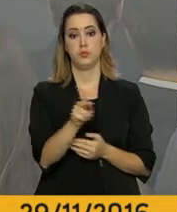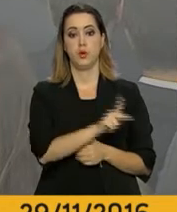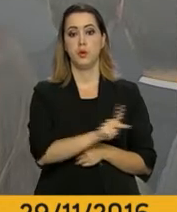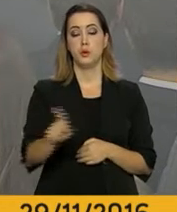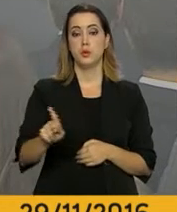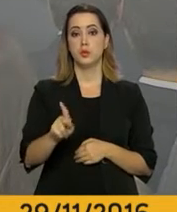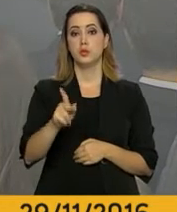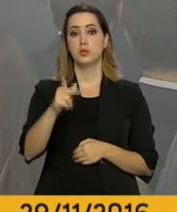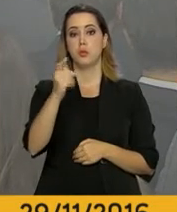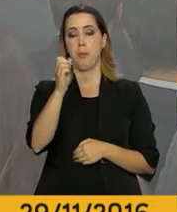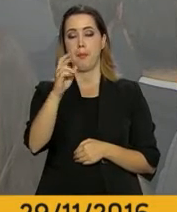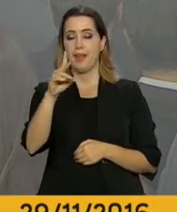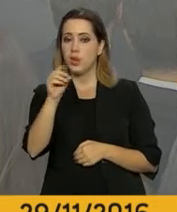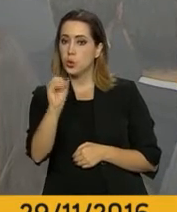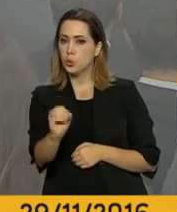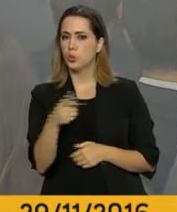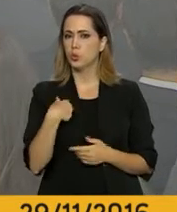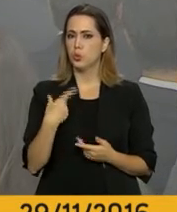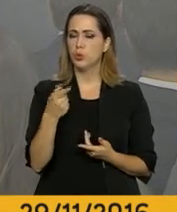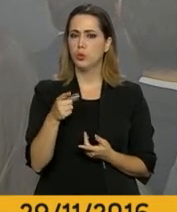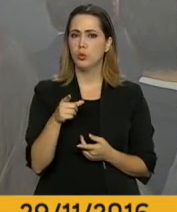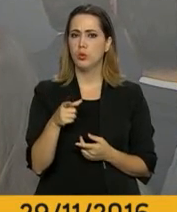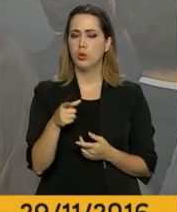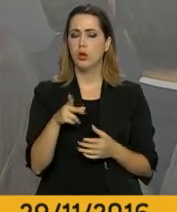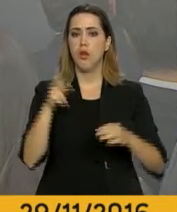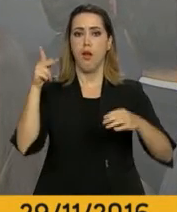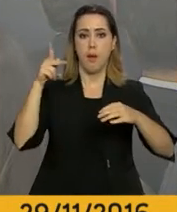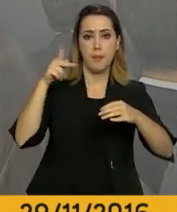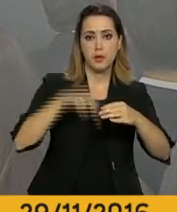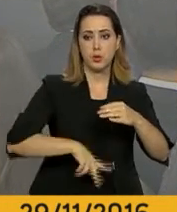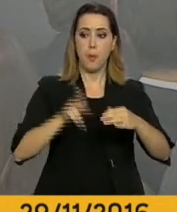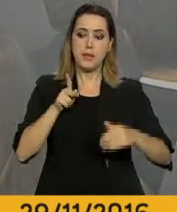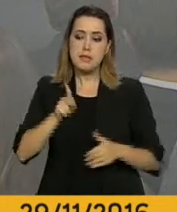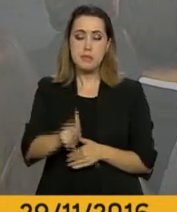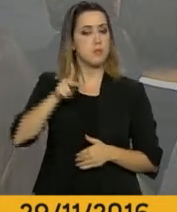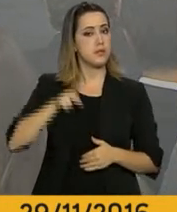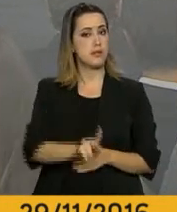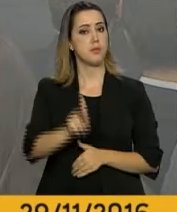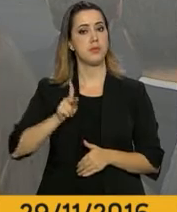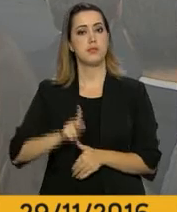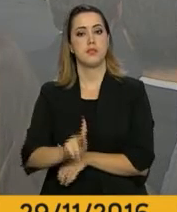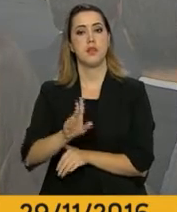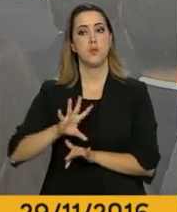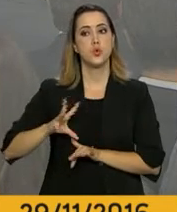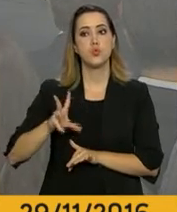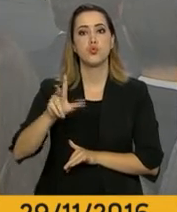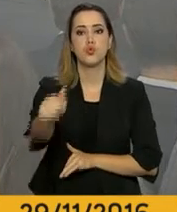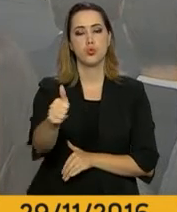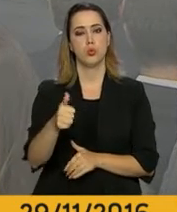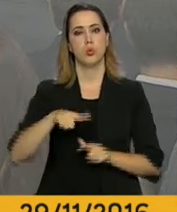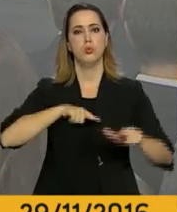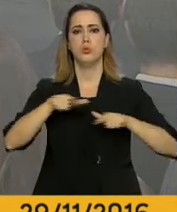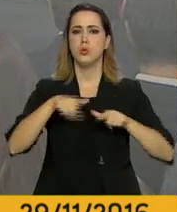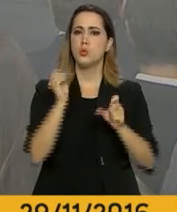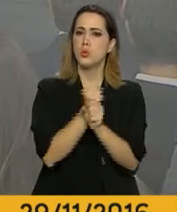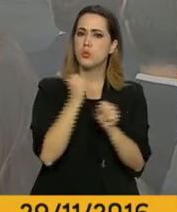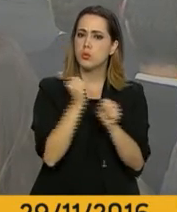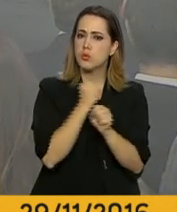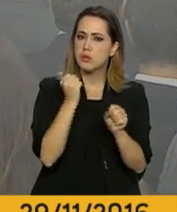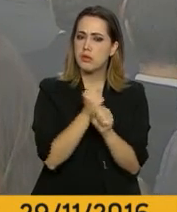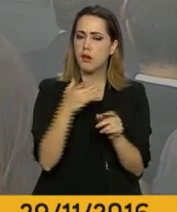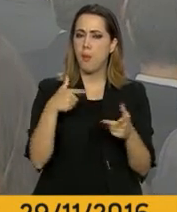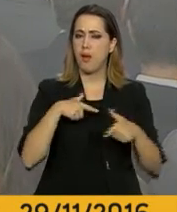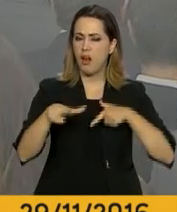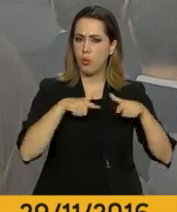parente que a petrobrás obrigatoriamente tivesse de participar de todo e qualquer empreendimento sabedores como somos